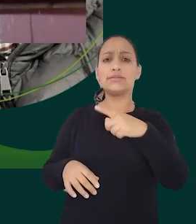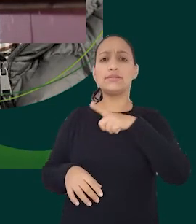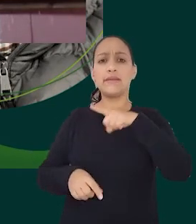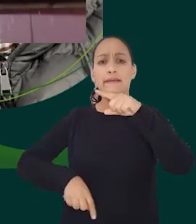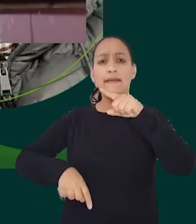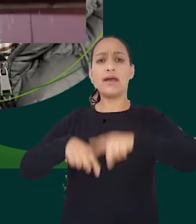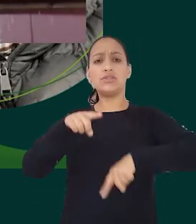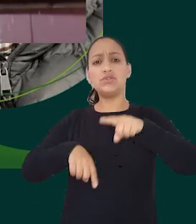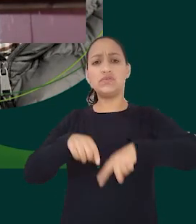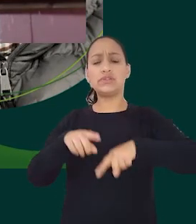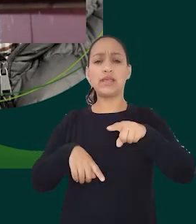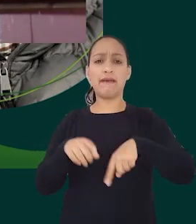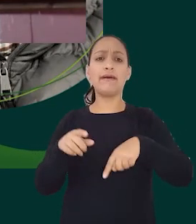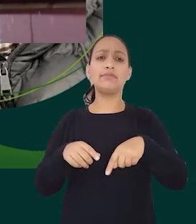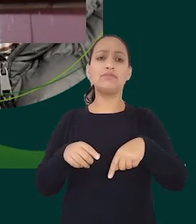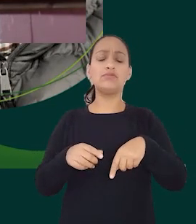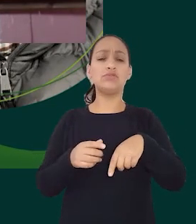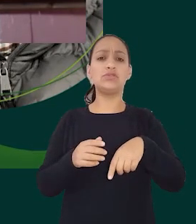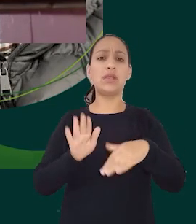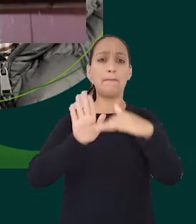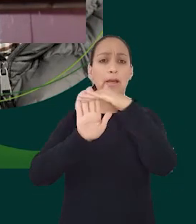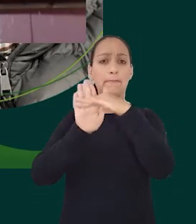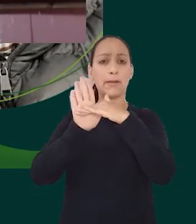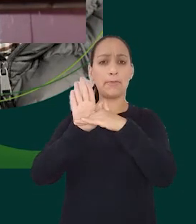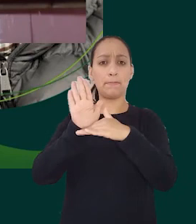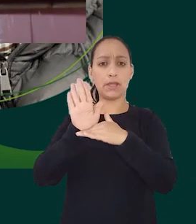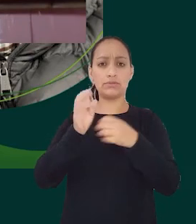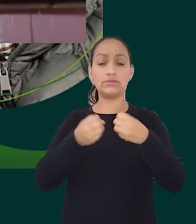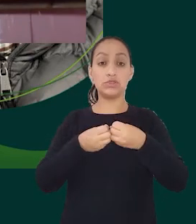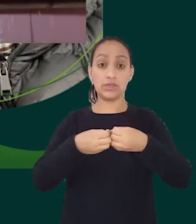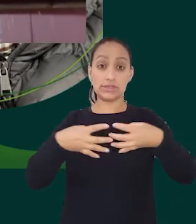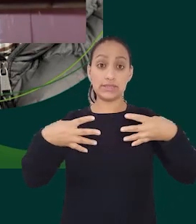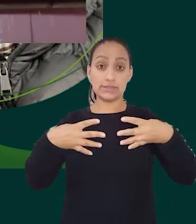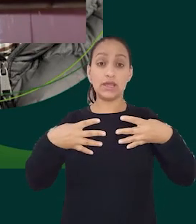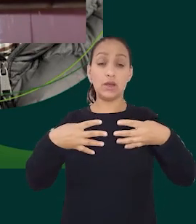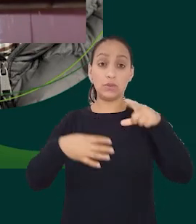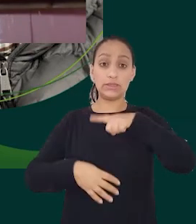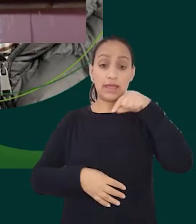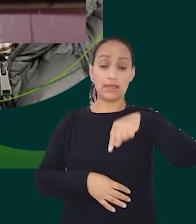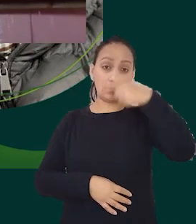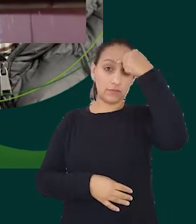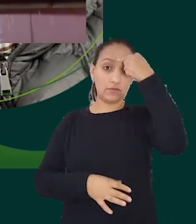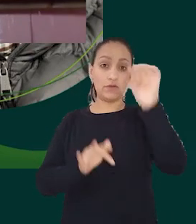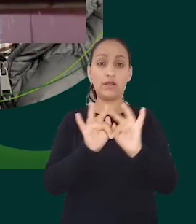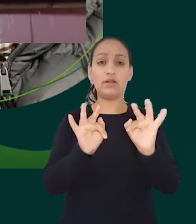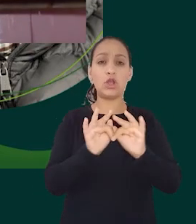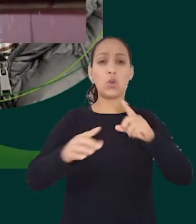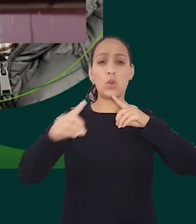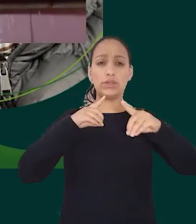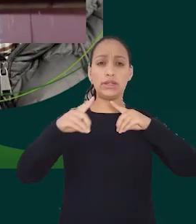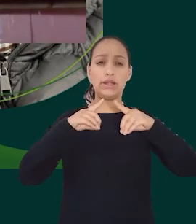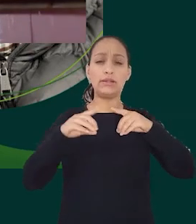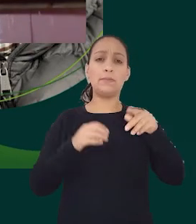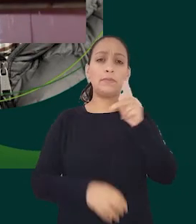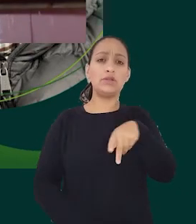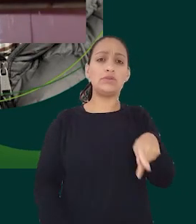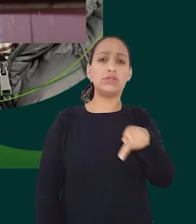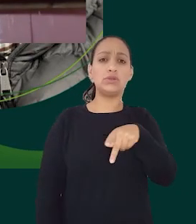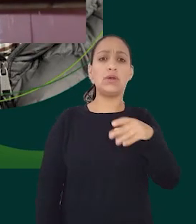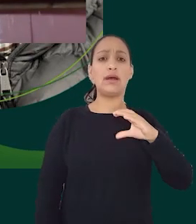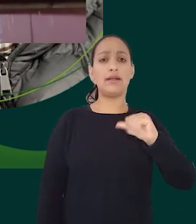atividades desse programa de extensão que temos aqui na Fevale, que à época, não sei se ainda continua, era coordenado pela professora Cássia